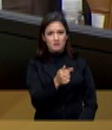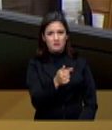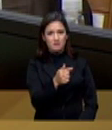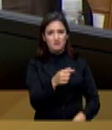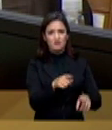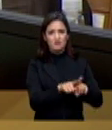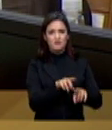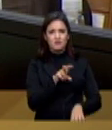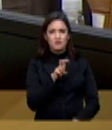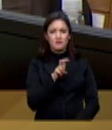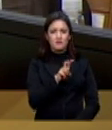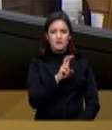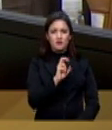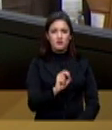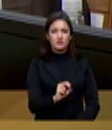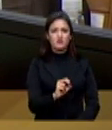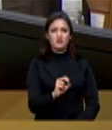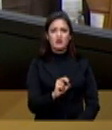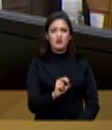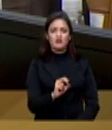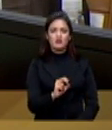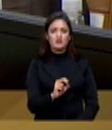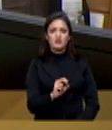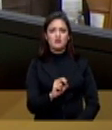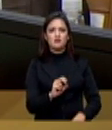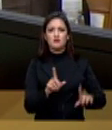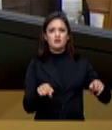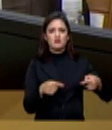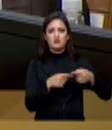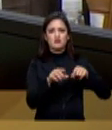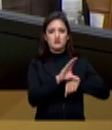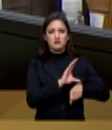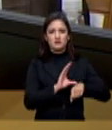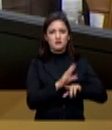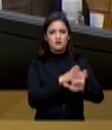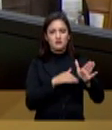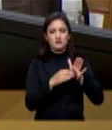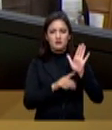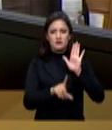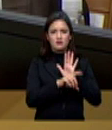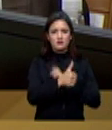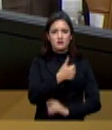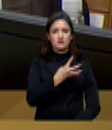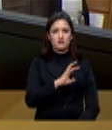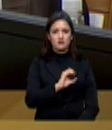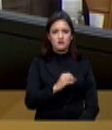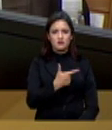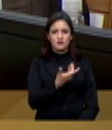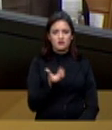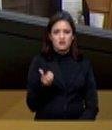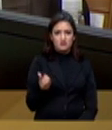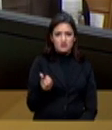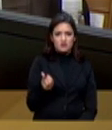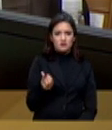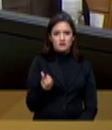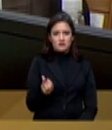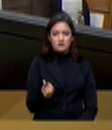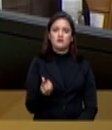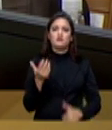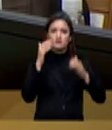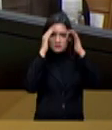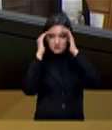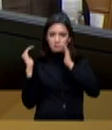artigo 50 todos da lei 14026 para que respeitem o